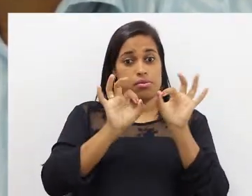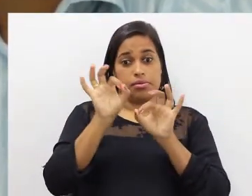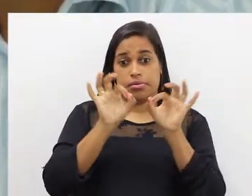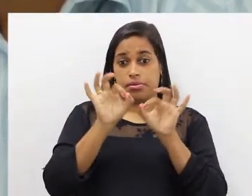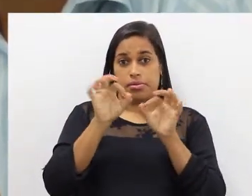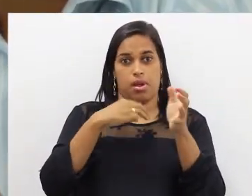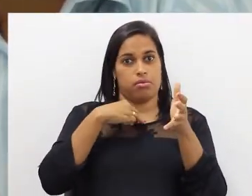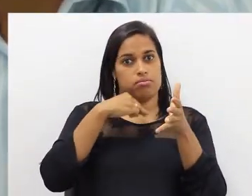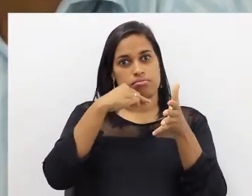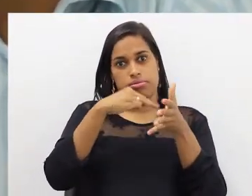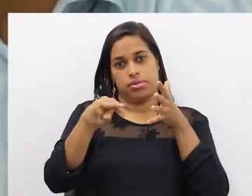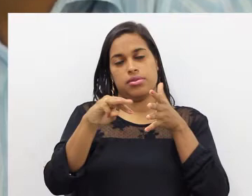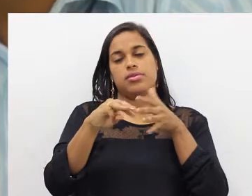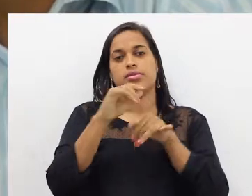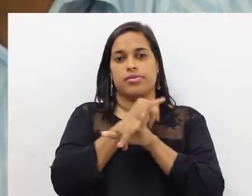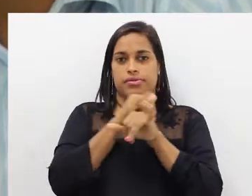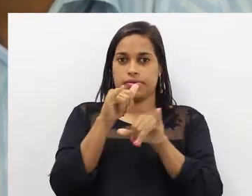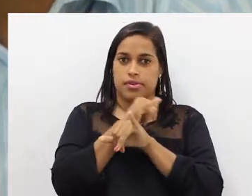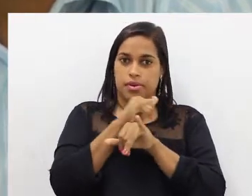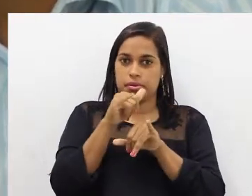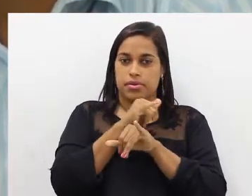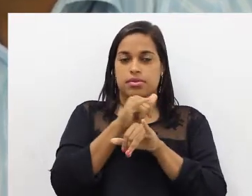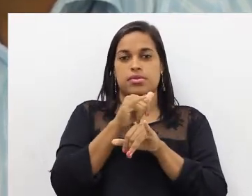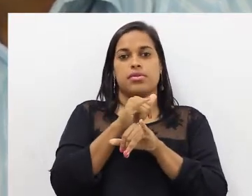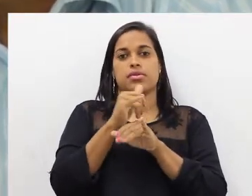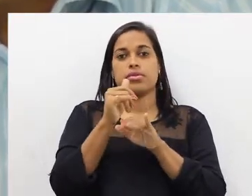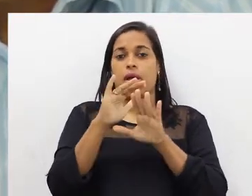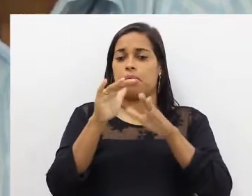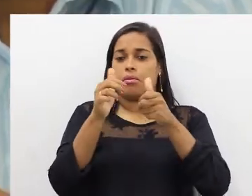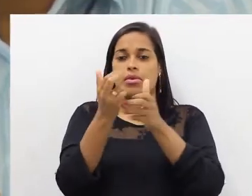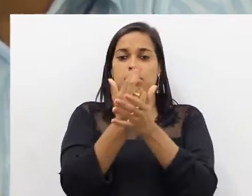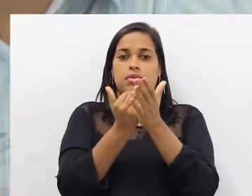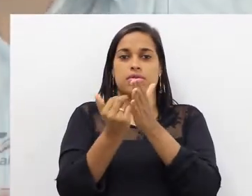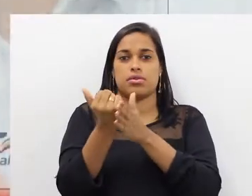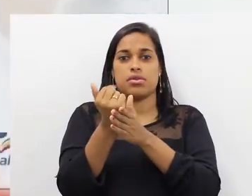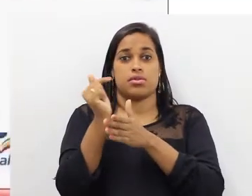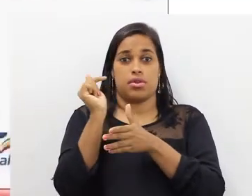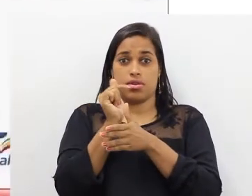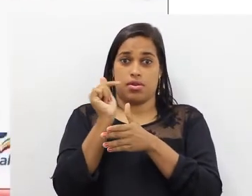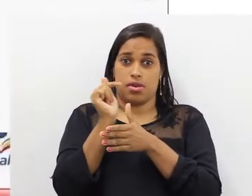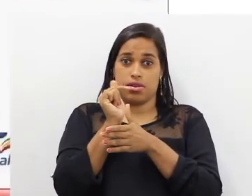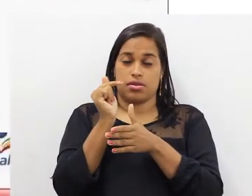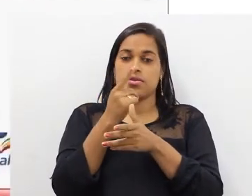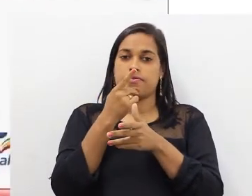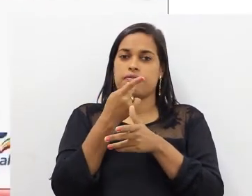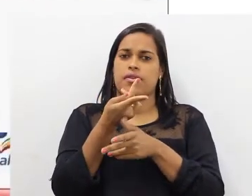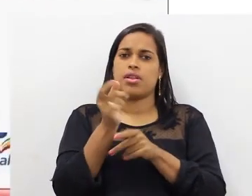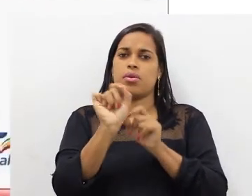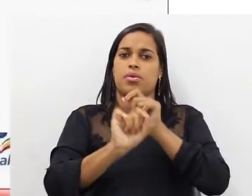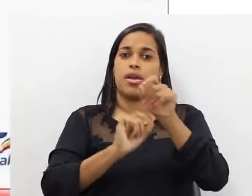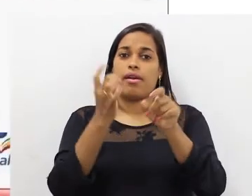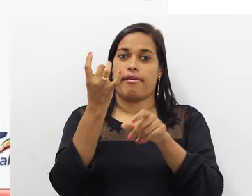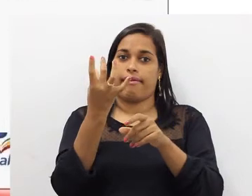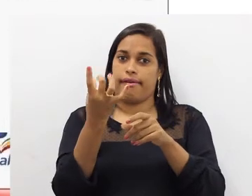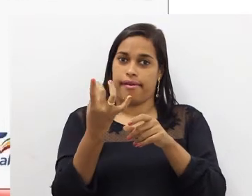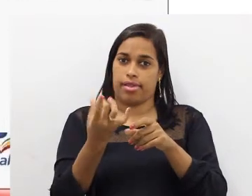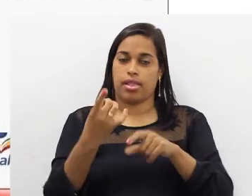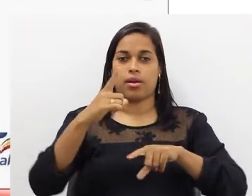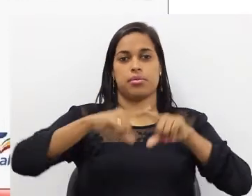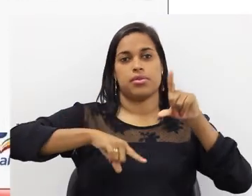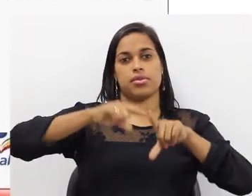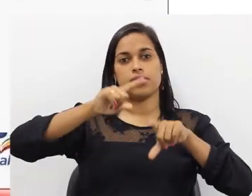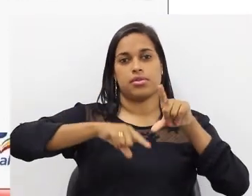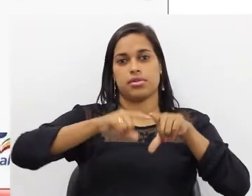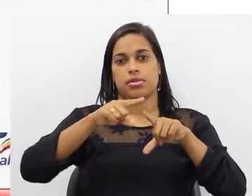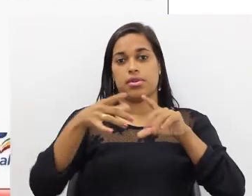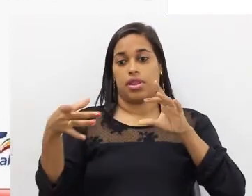dados. Nada melhor que uma figura para explicar aqui. Ó. A rede mesh diz que cada equipamento deve